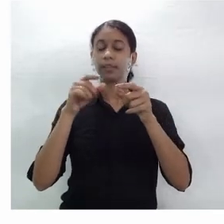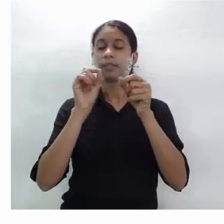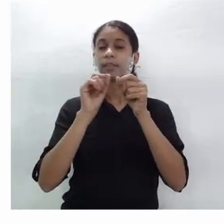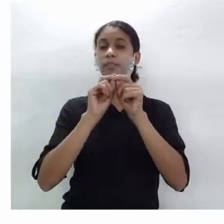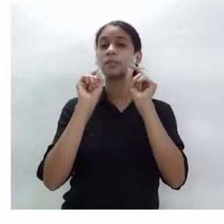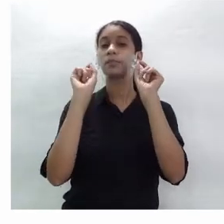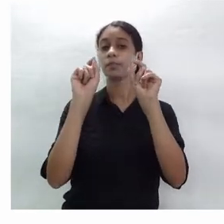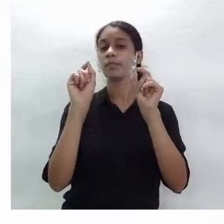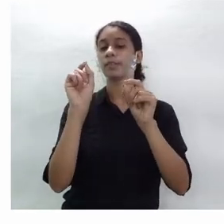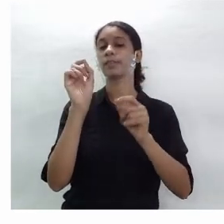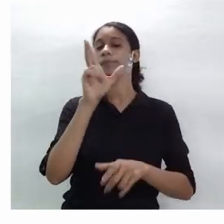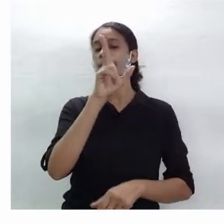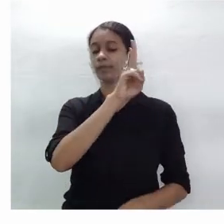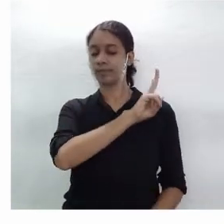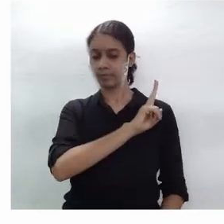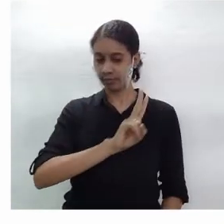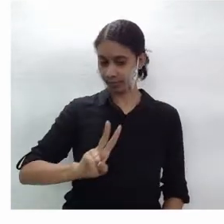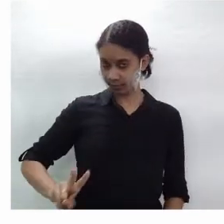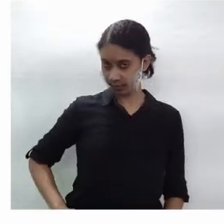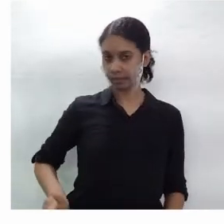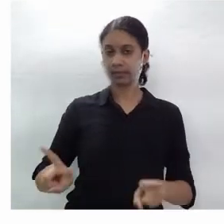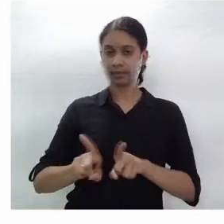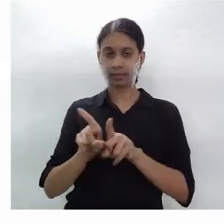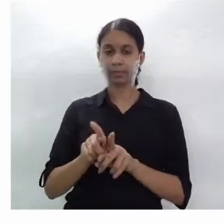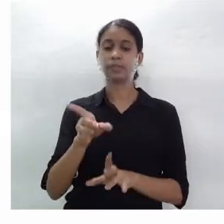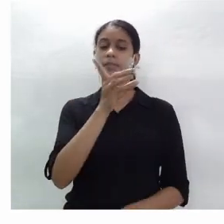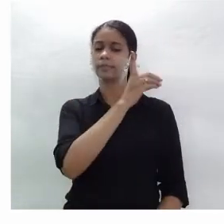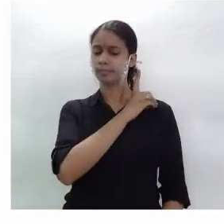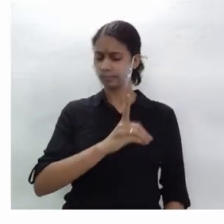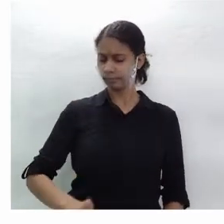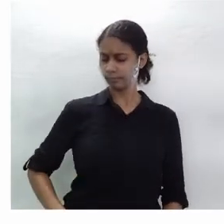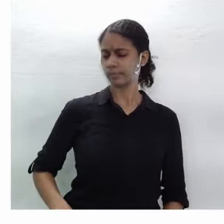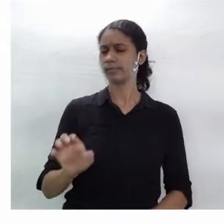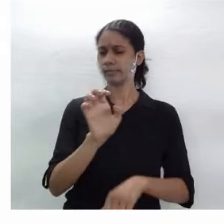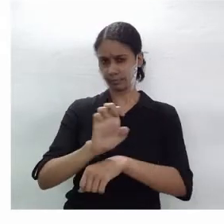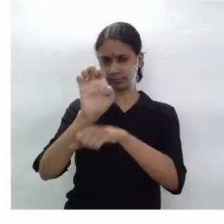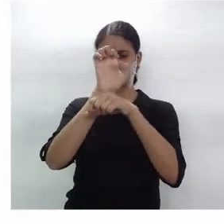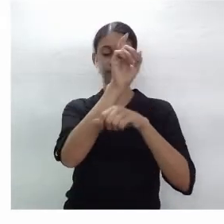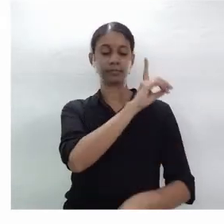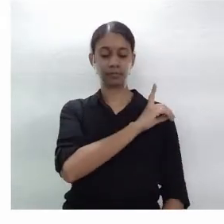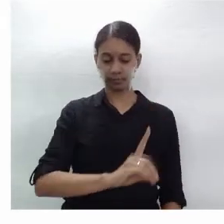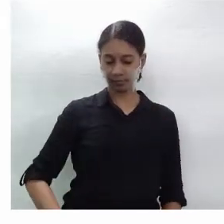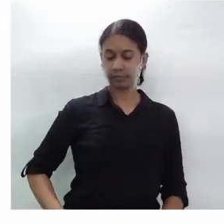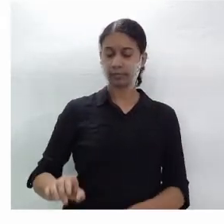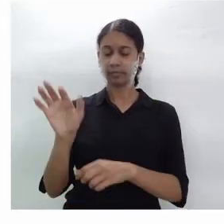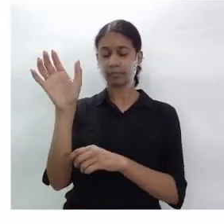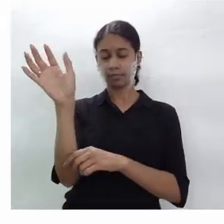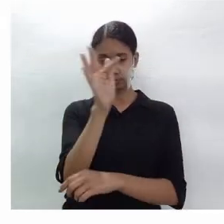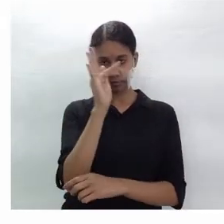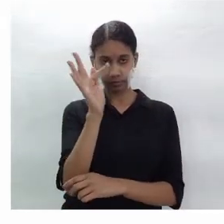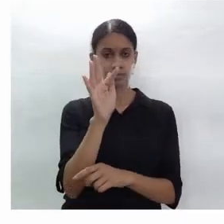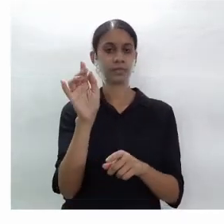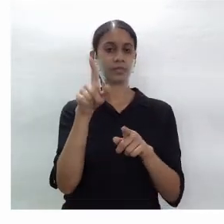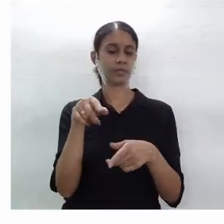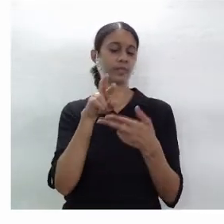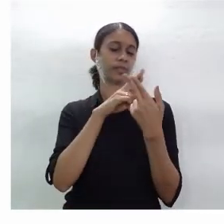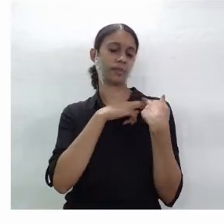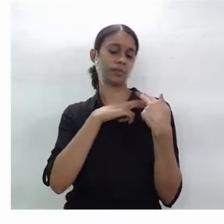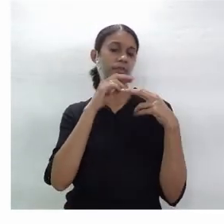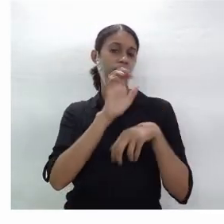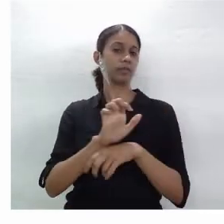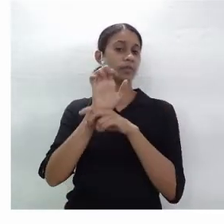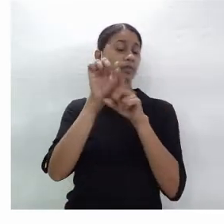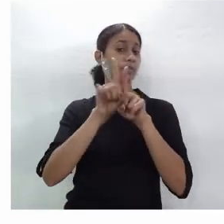vereadores das cidades, os deputados estaduais, deputados federais, que representam o Estado, e